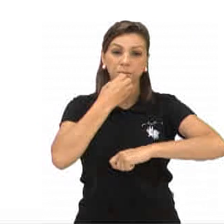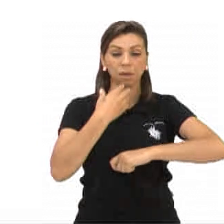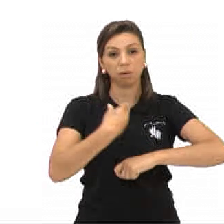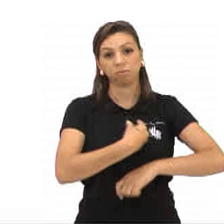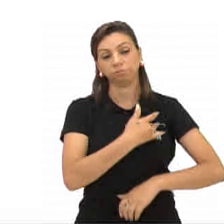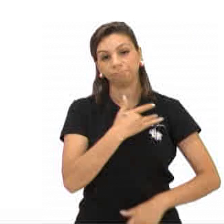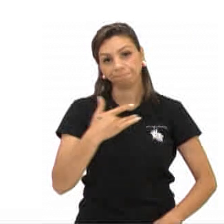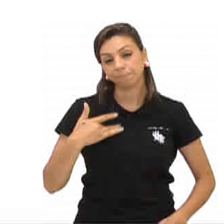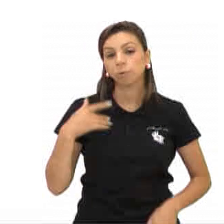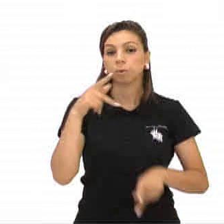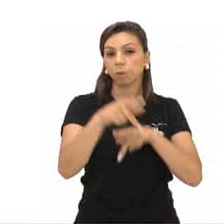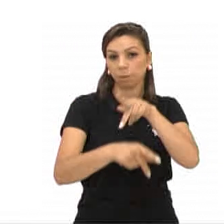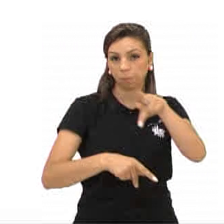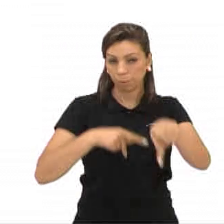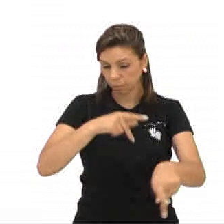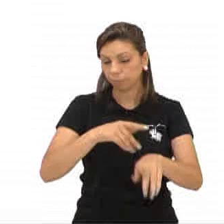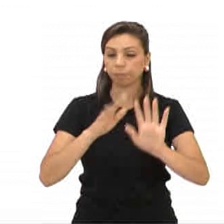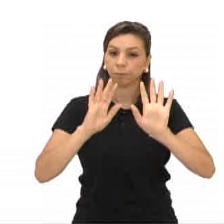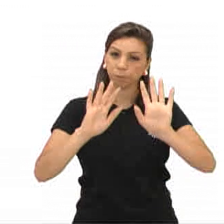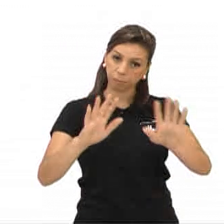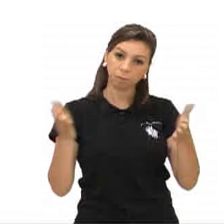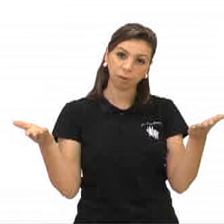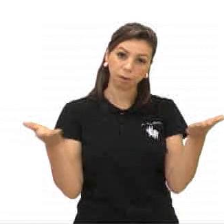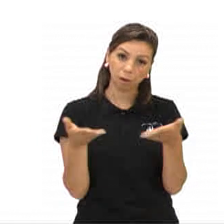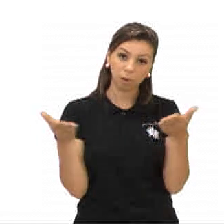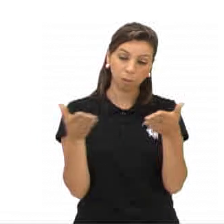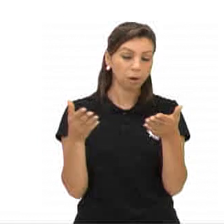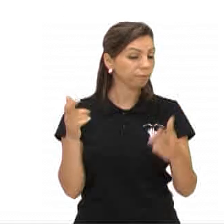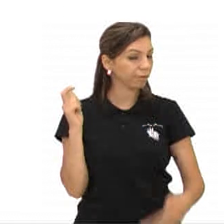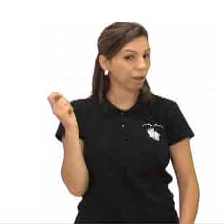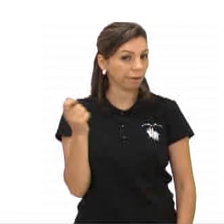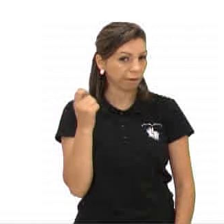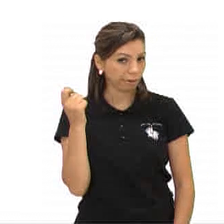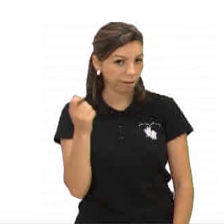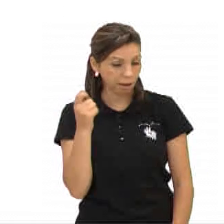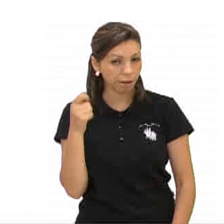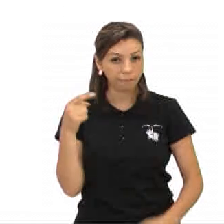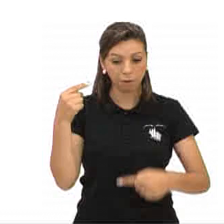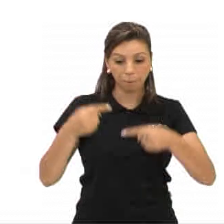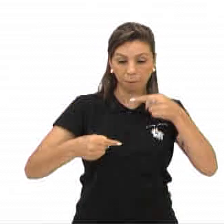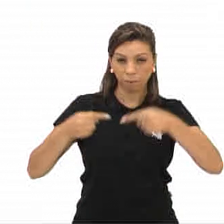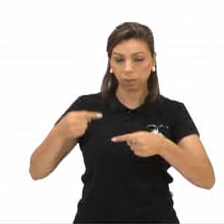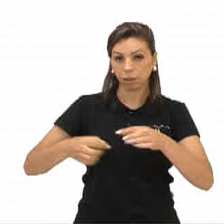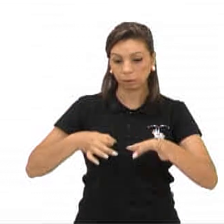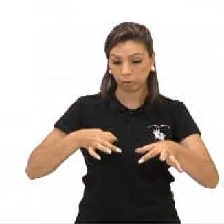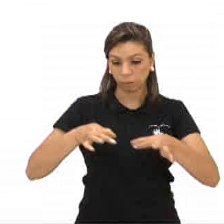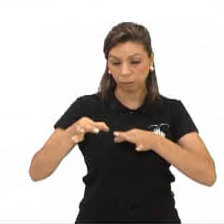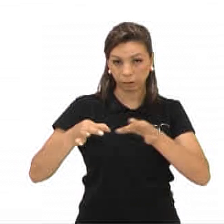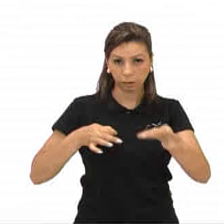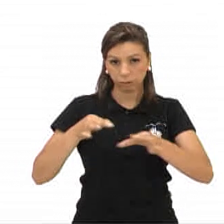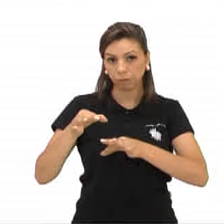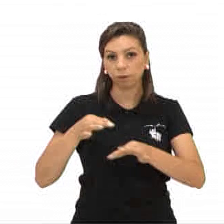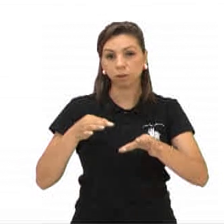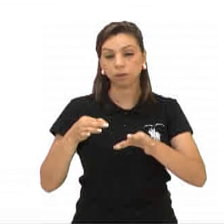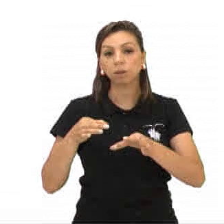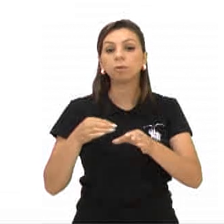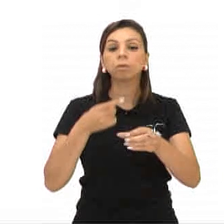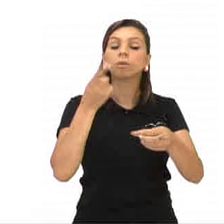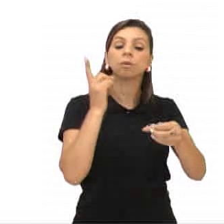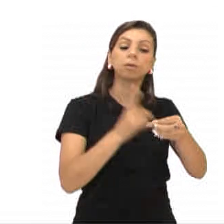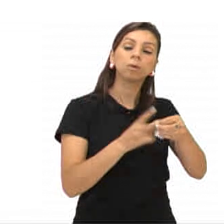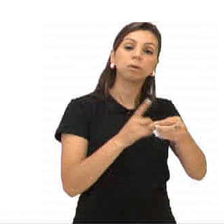população. Isso, evidentemente, é agravado em razão das políticas de planejamento urbano estarem